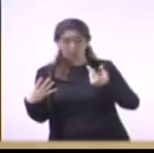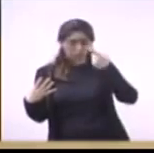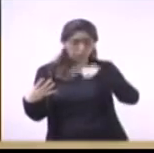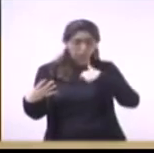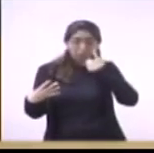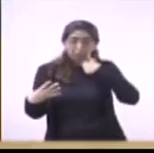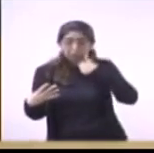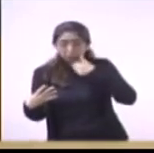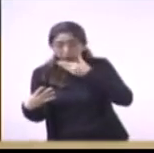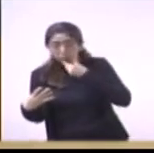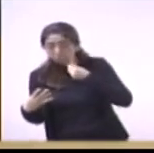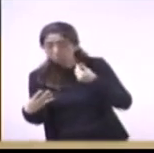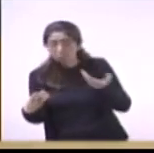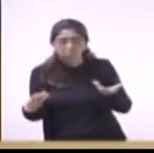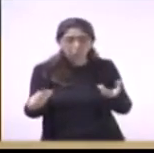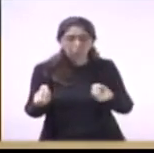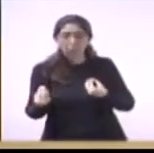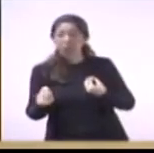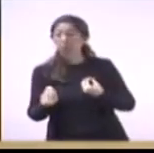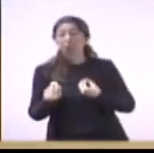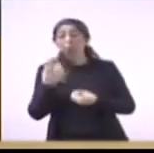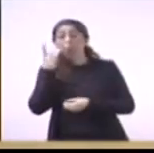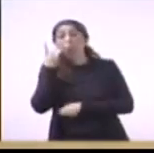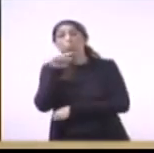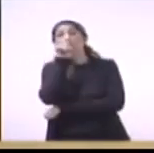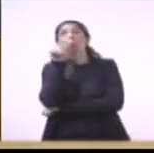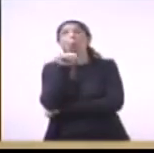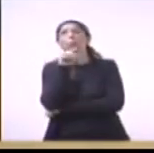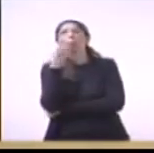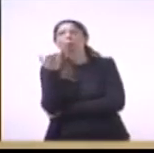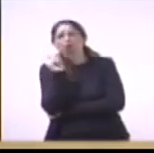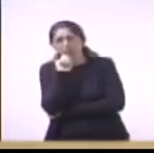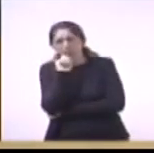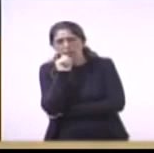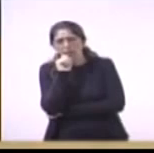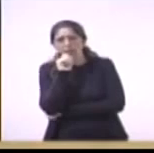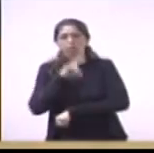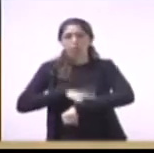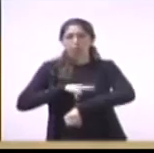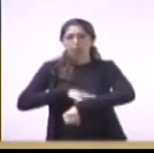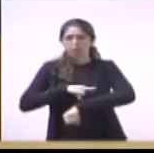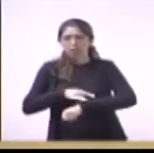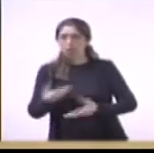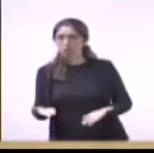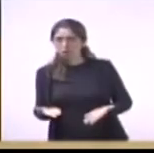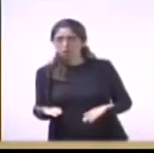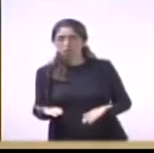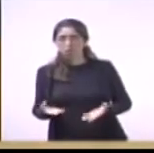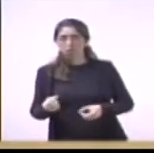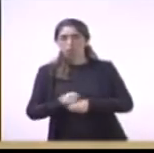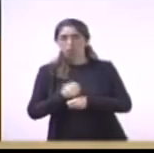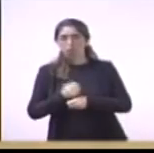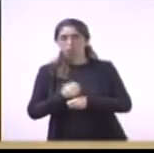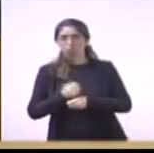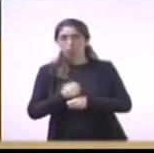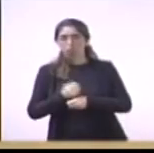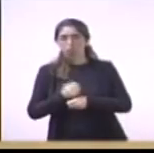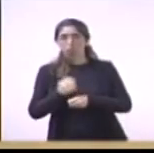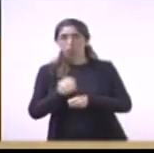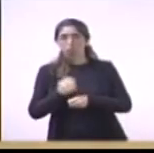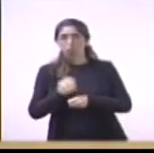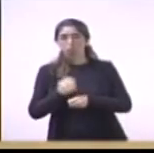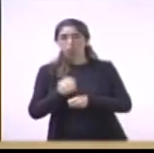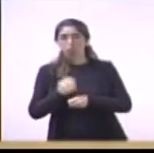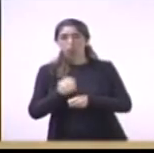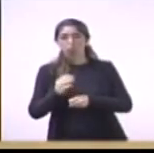criança, nesse caso, vai ter maturidade para discutir? E a questão do banheiro é verdadeiro, sim. Ia ser só um banheiro no futuro, né?